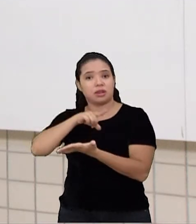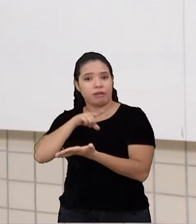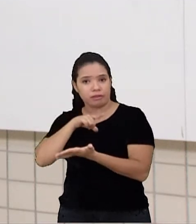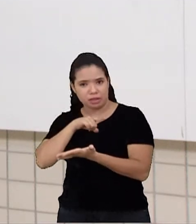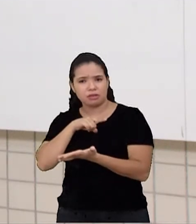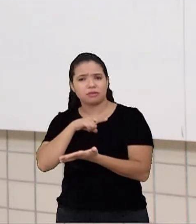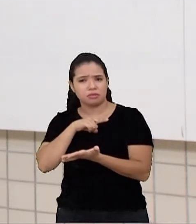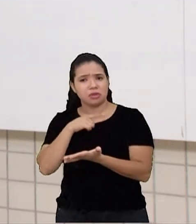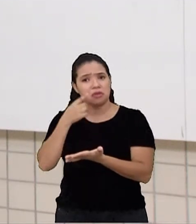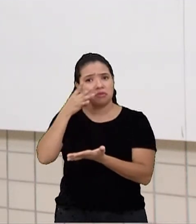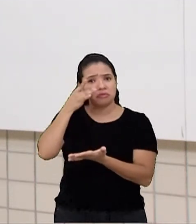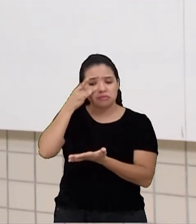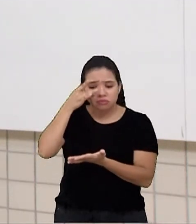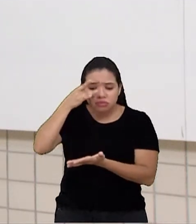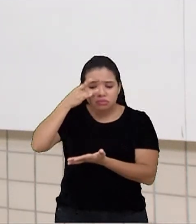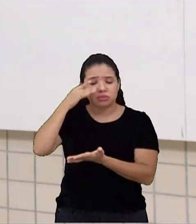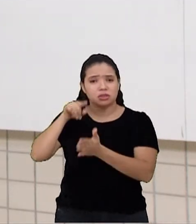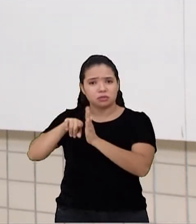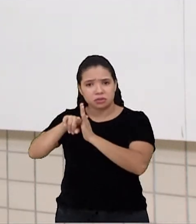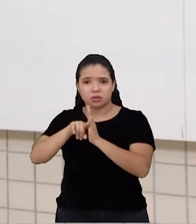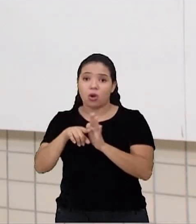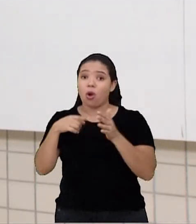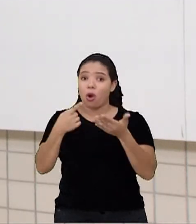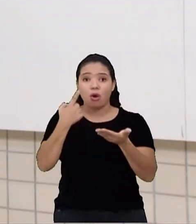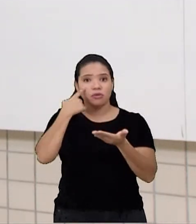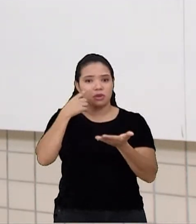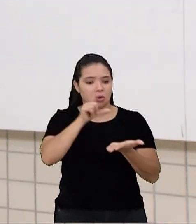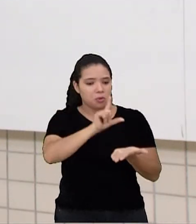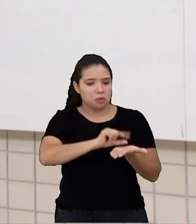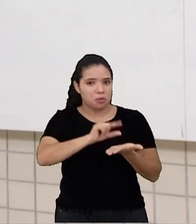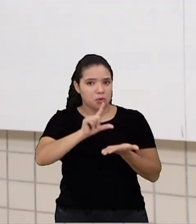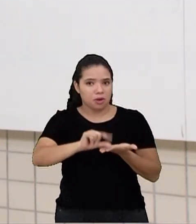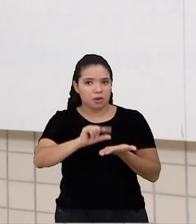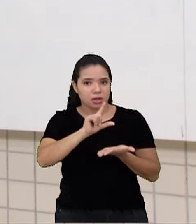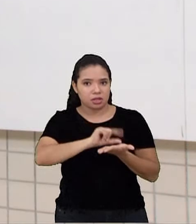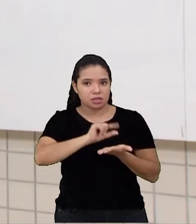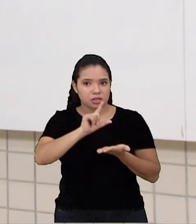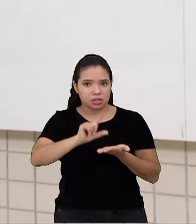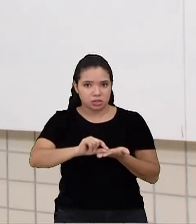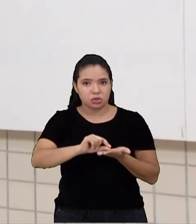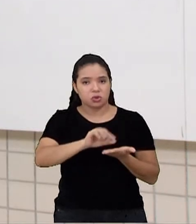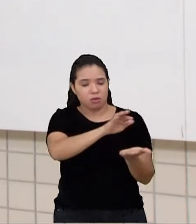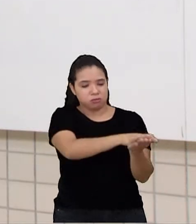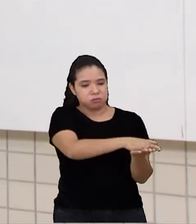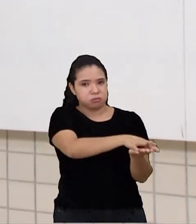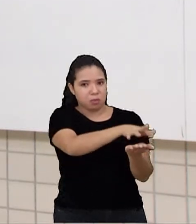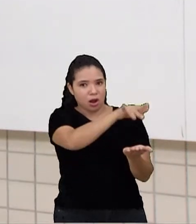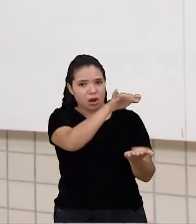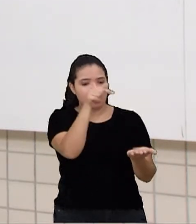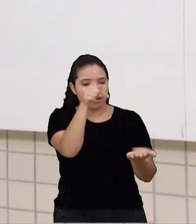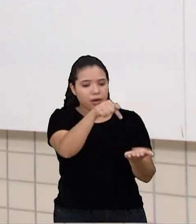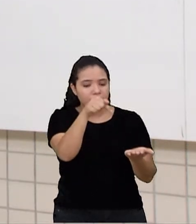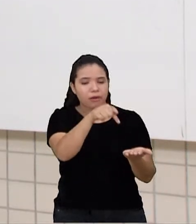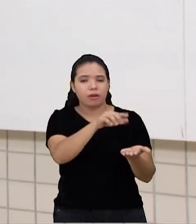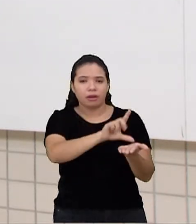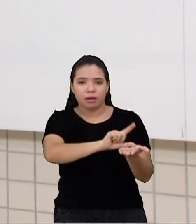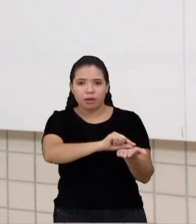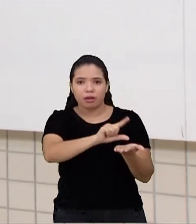fatos. O próprio artigo que nós lemos nesse grupo de aula dá